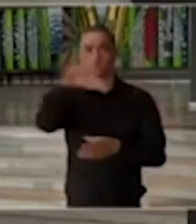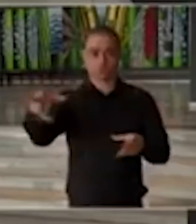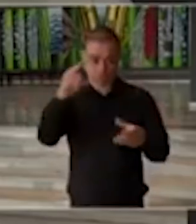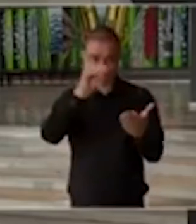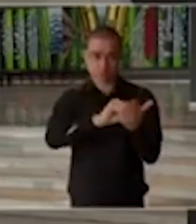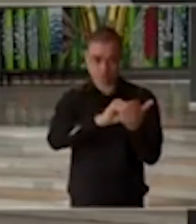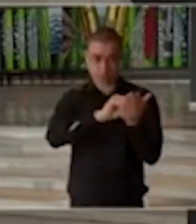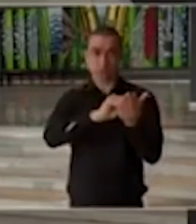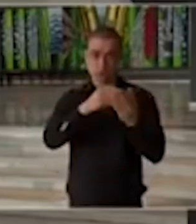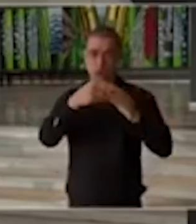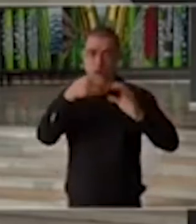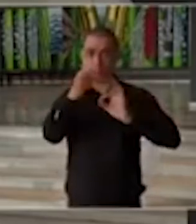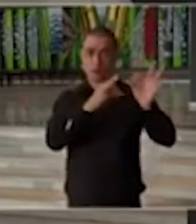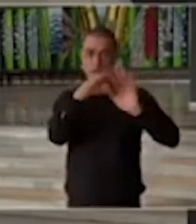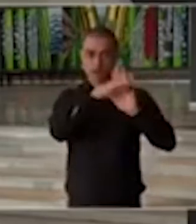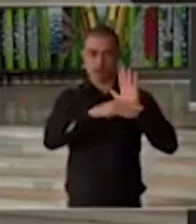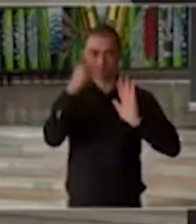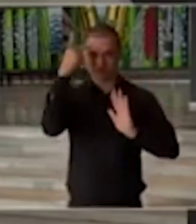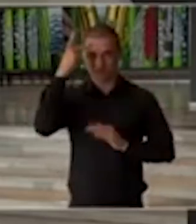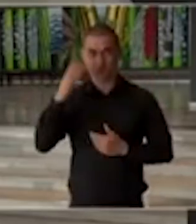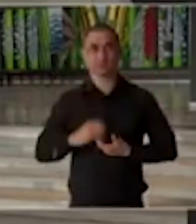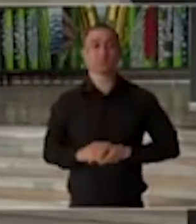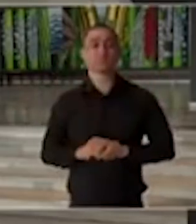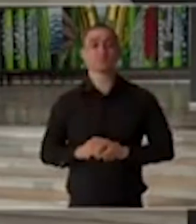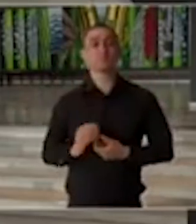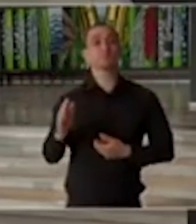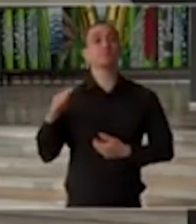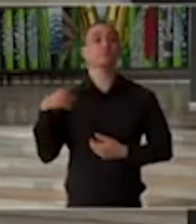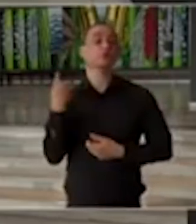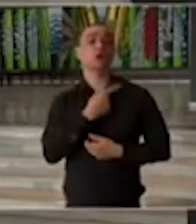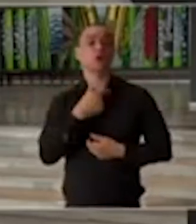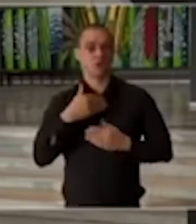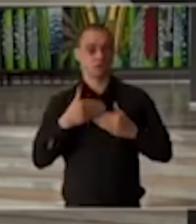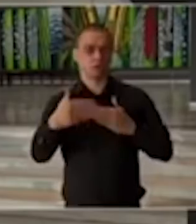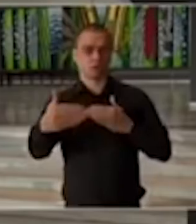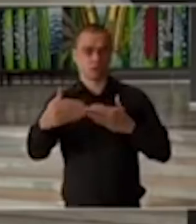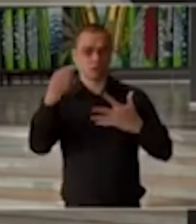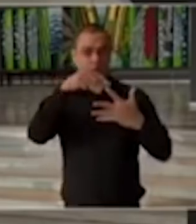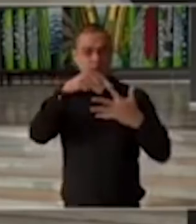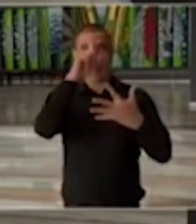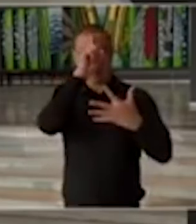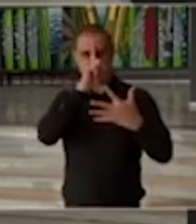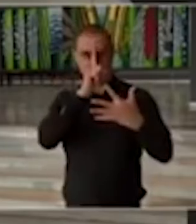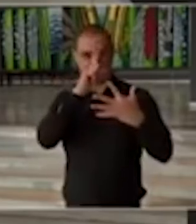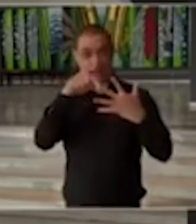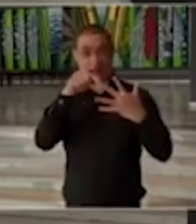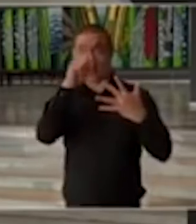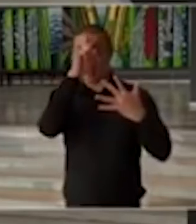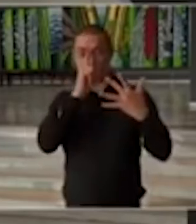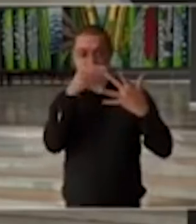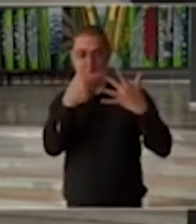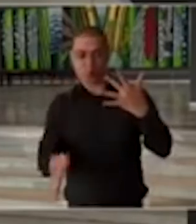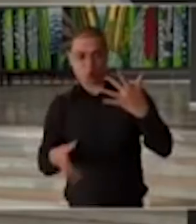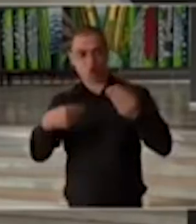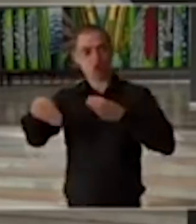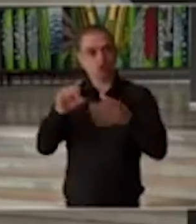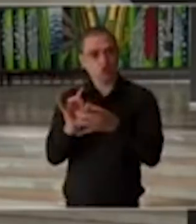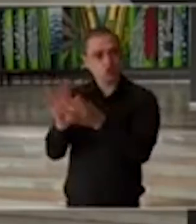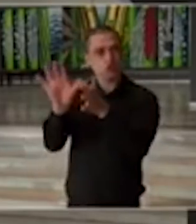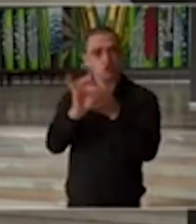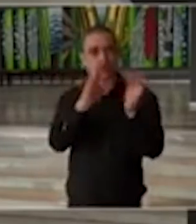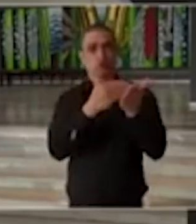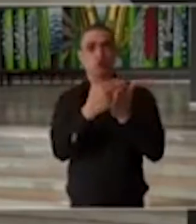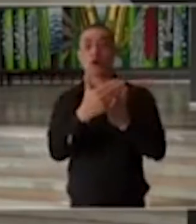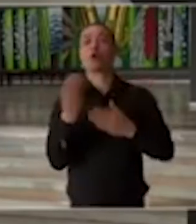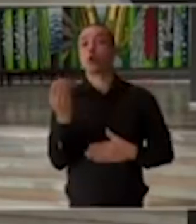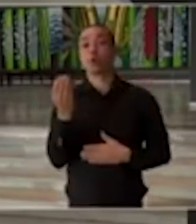sendo ponderados. E o que nós fazemos? A etapa de flexibilização, do amarelo em diante, ela só acontece quando